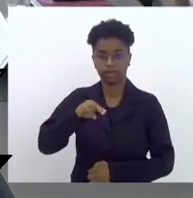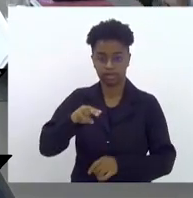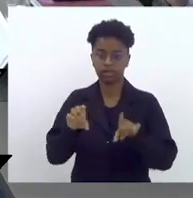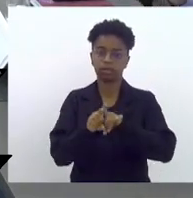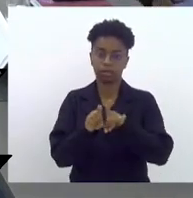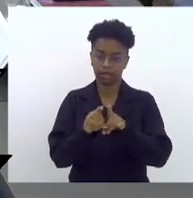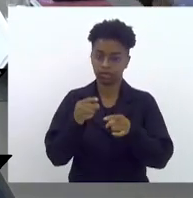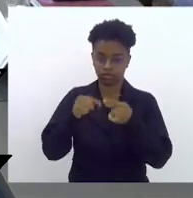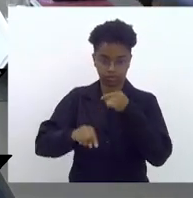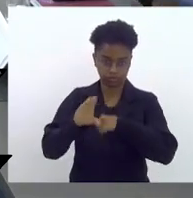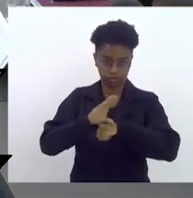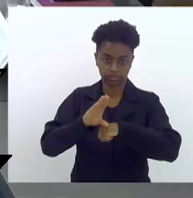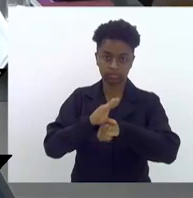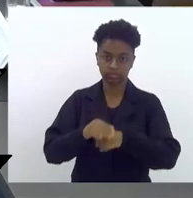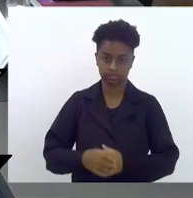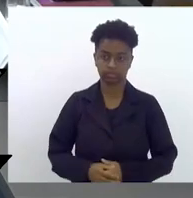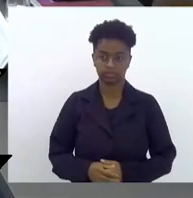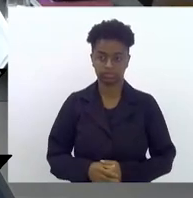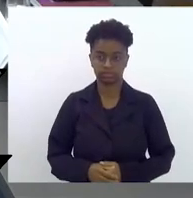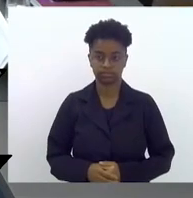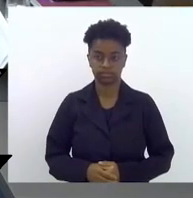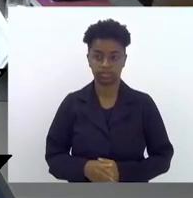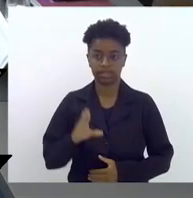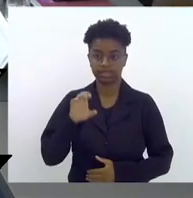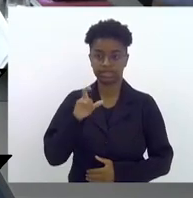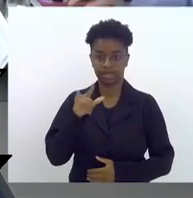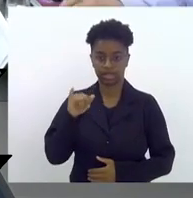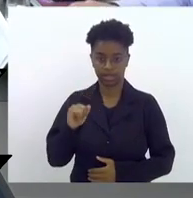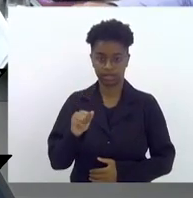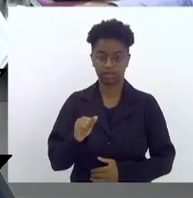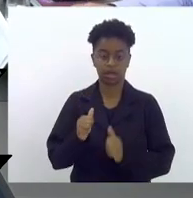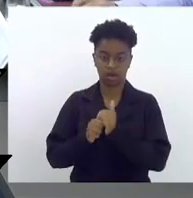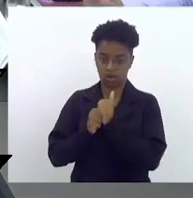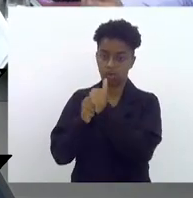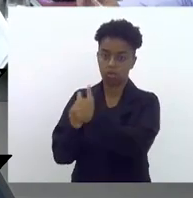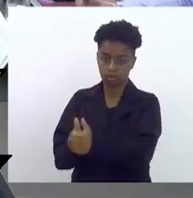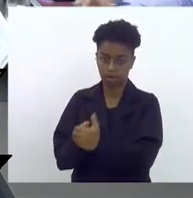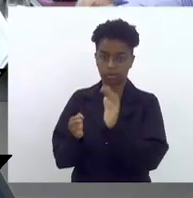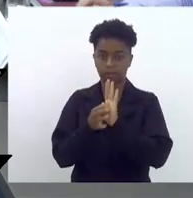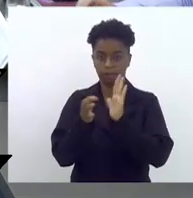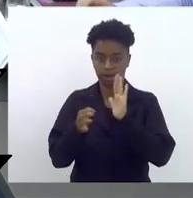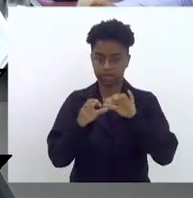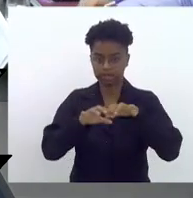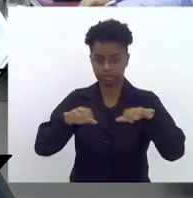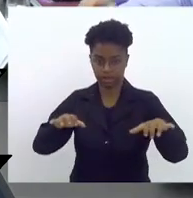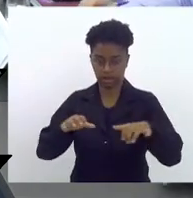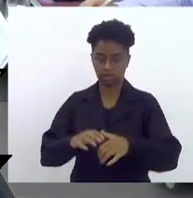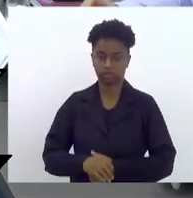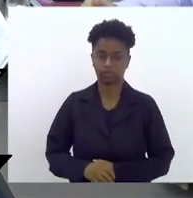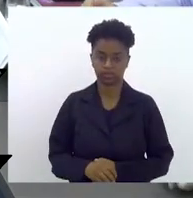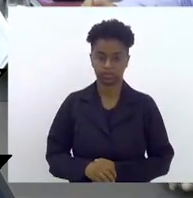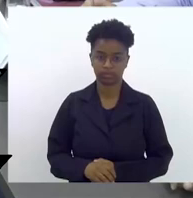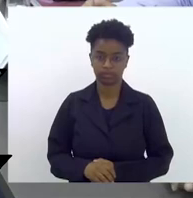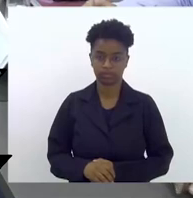concessionária Célia acompanho o parecer inseparável